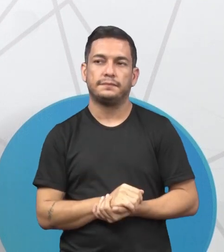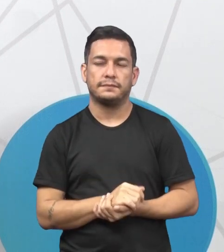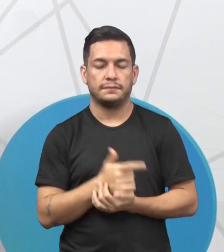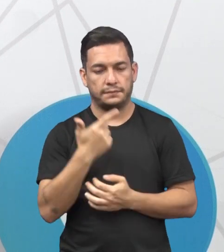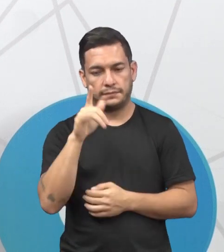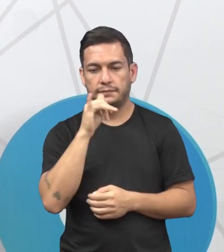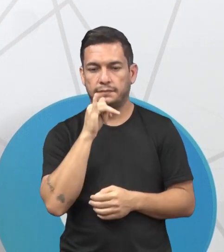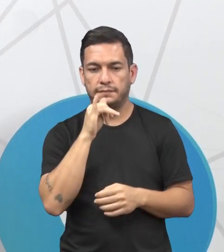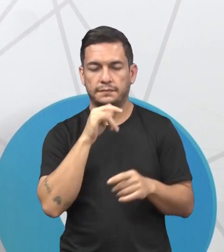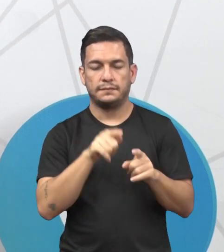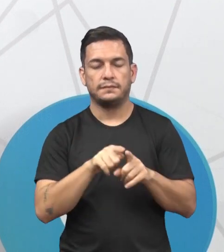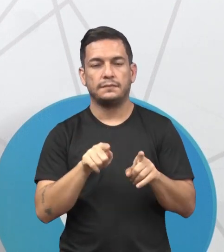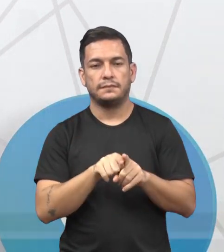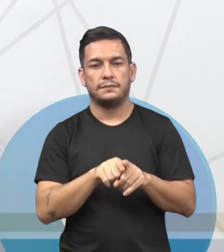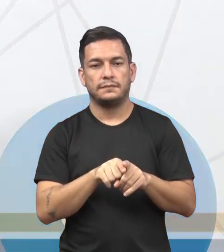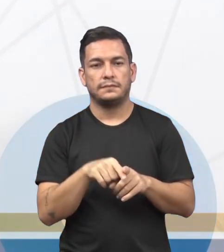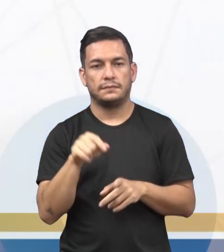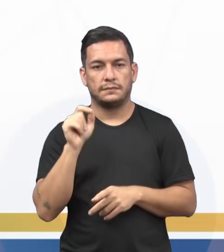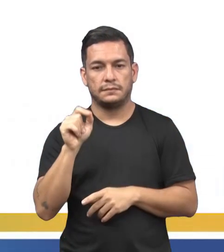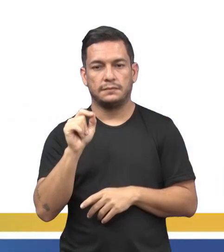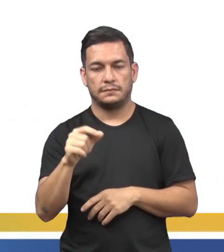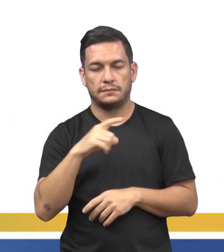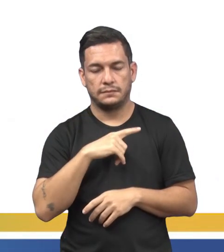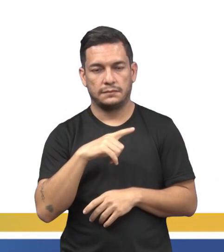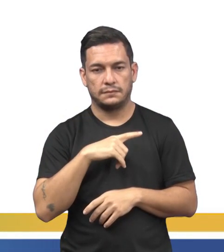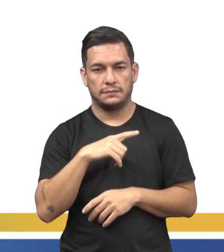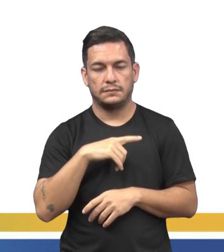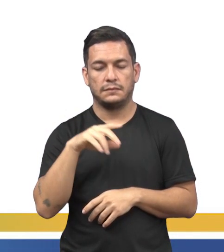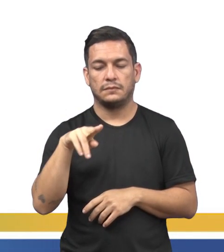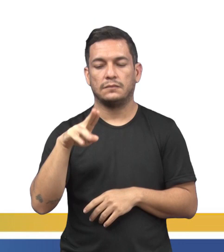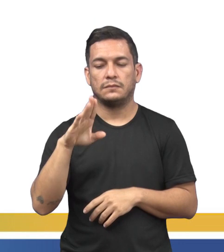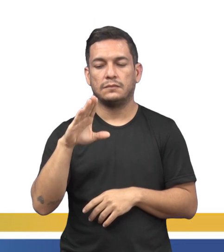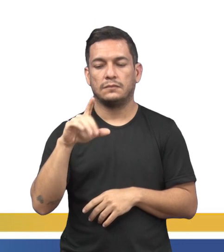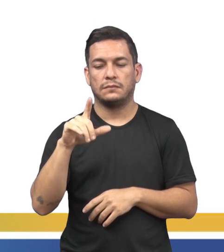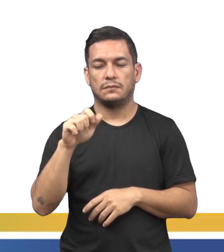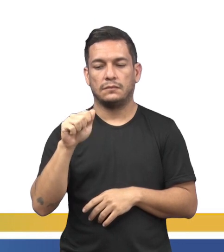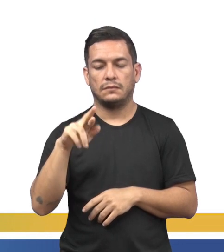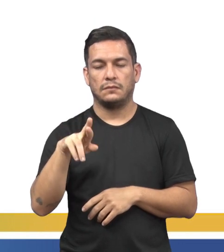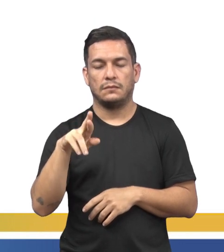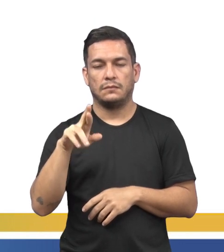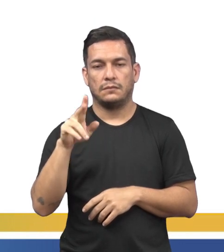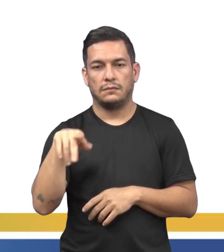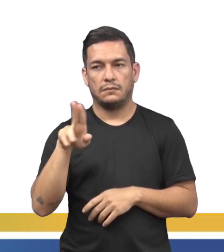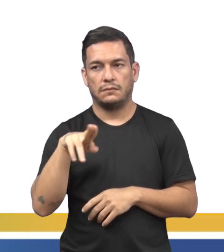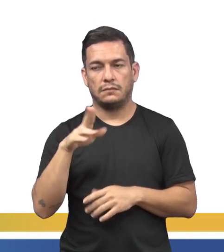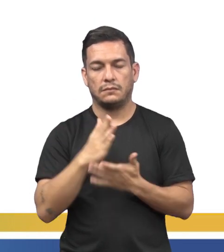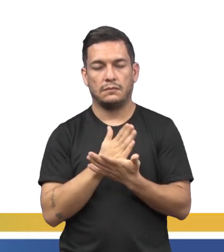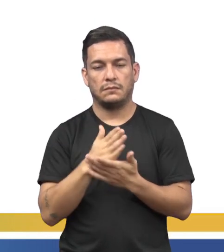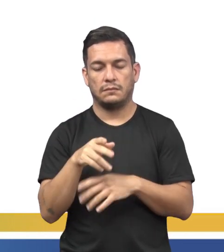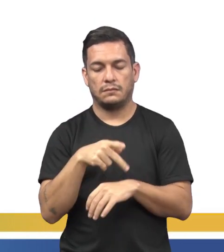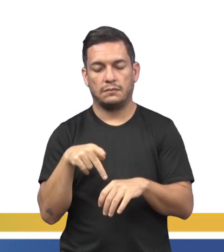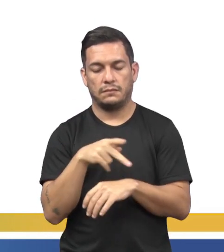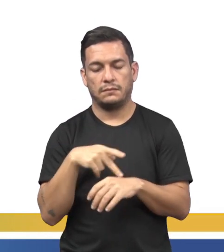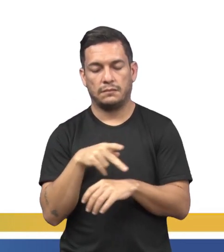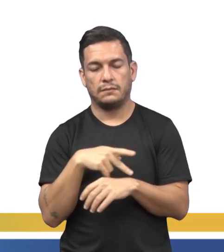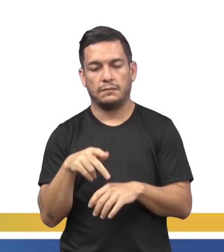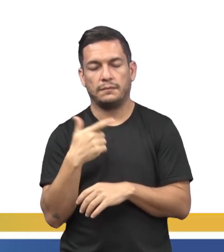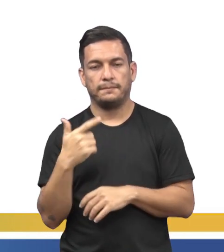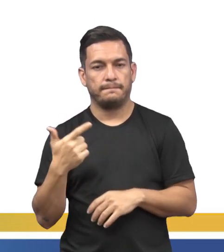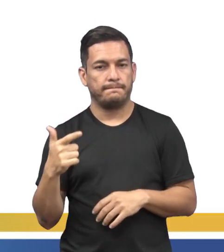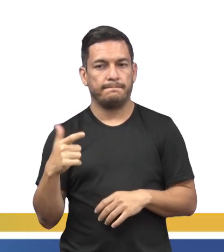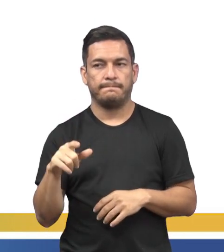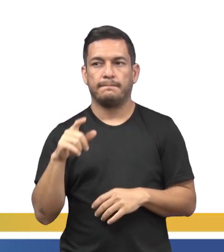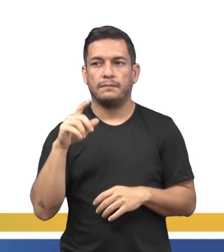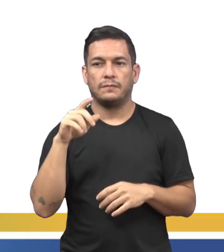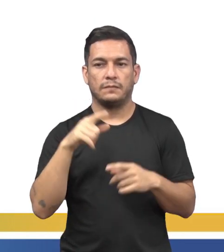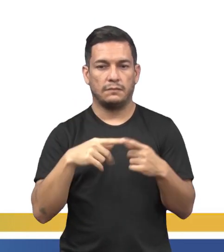outro exemplo de fonte não renovável, nós temos a energia nuclear. Essa é utilizada em alguns países que às vezes o país não tem tantos